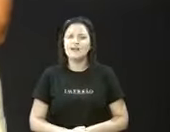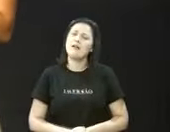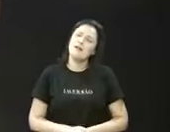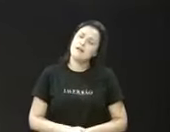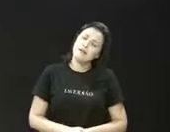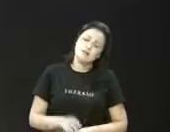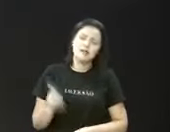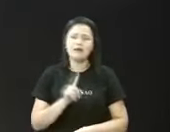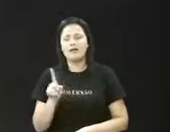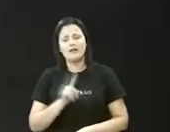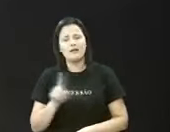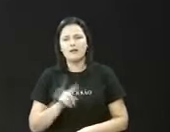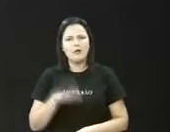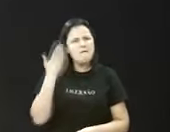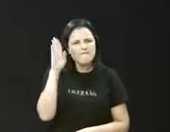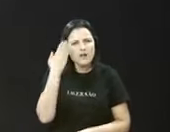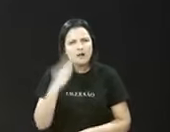tenha misericórdia deles.